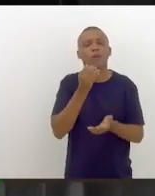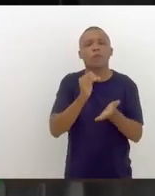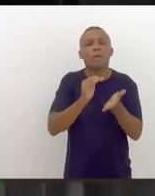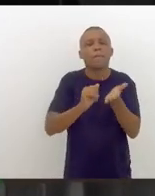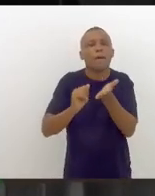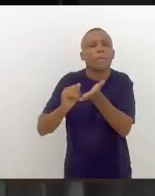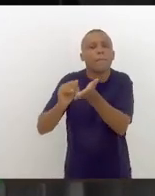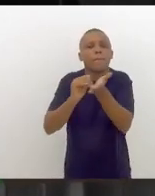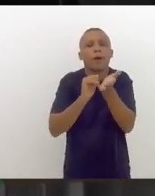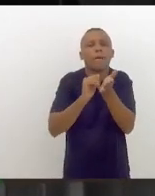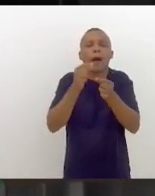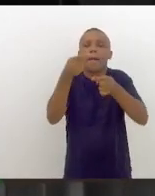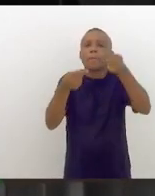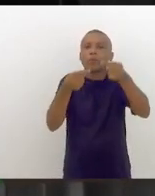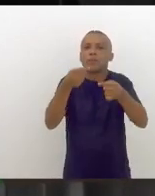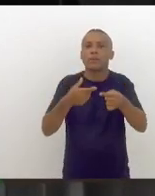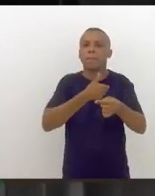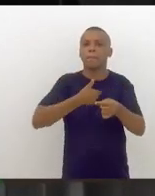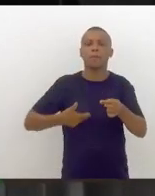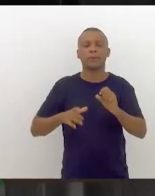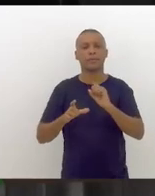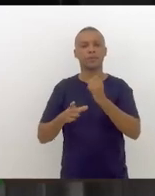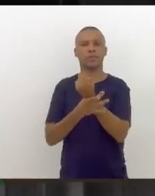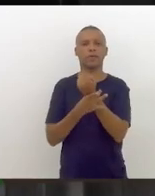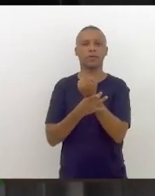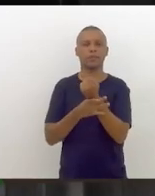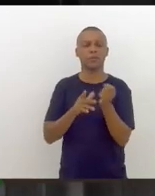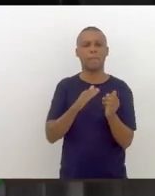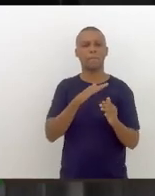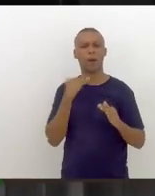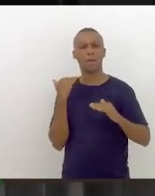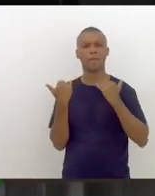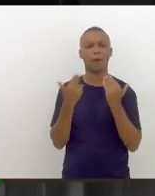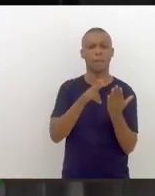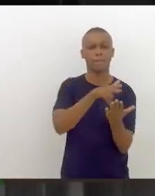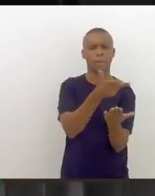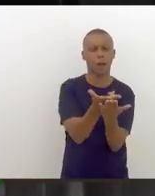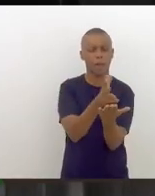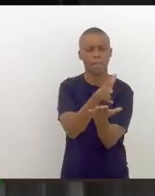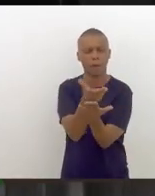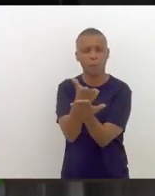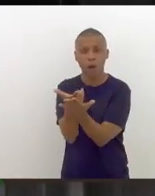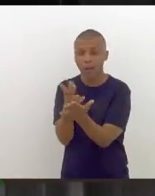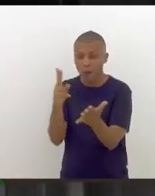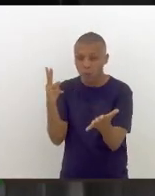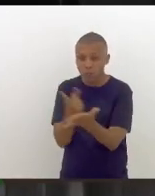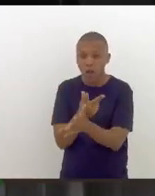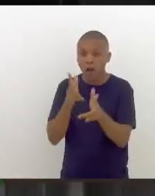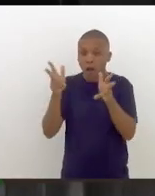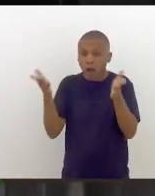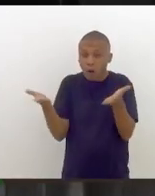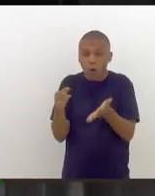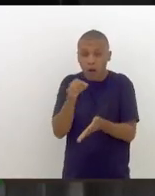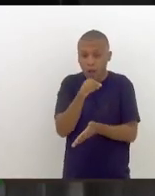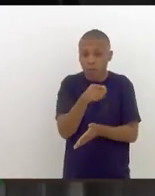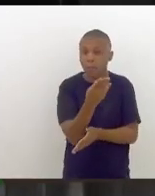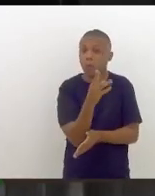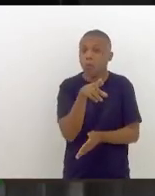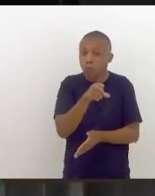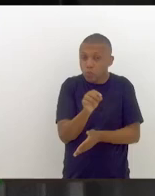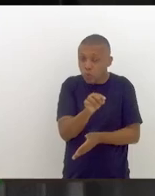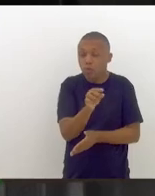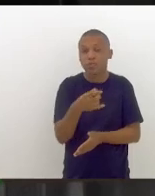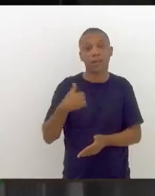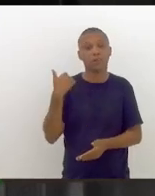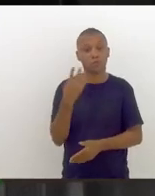a uma política pública de segurança que deixa corpos no chão como aconteceu agora com Bruno Esteves Melo de 40 anos